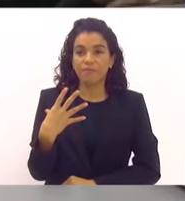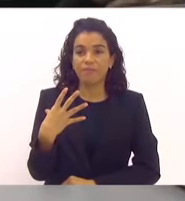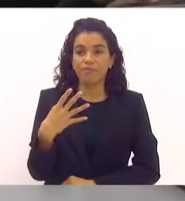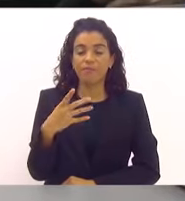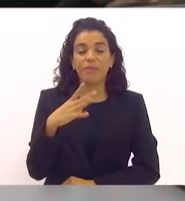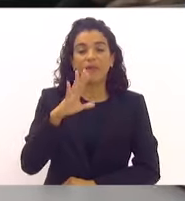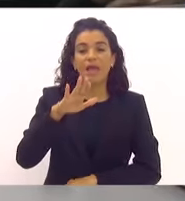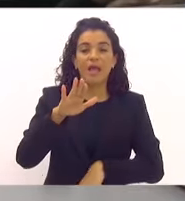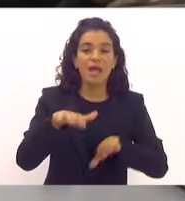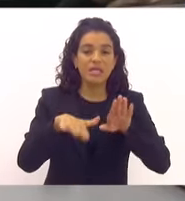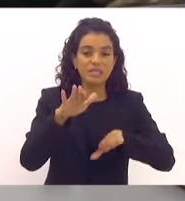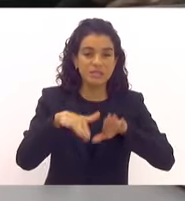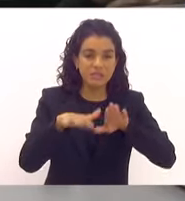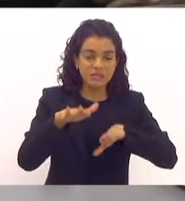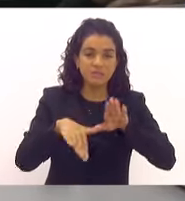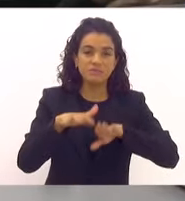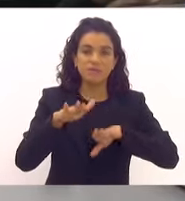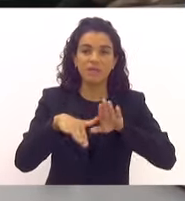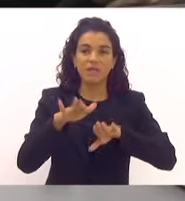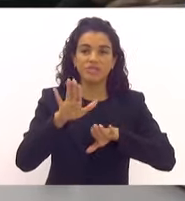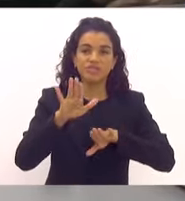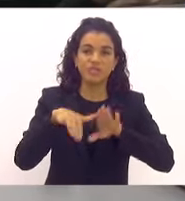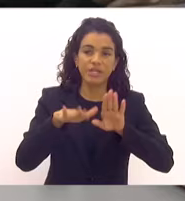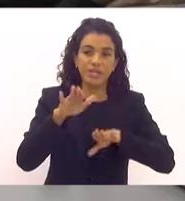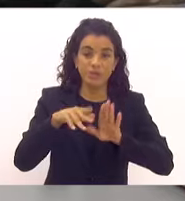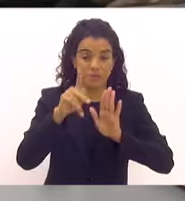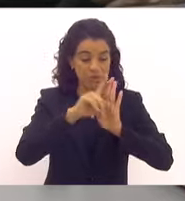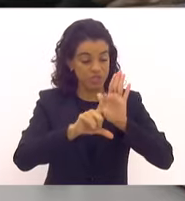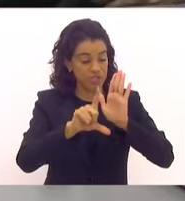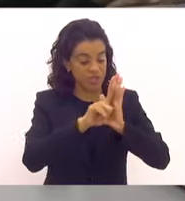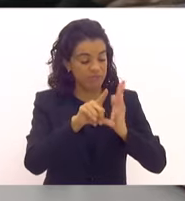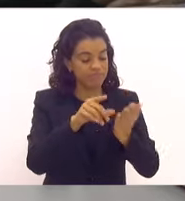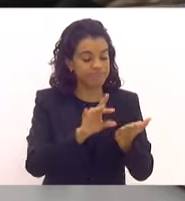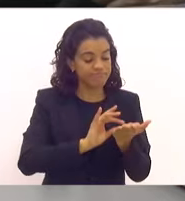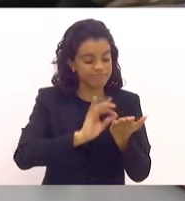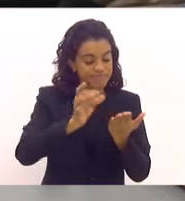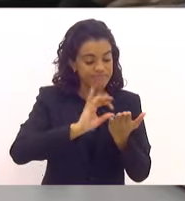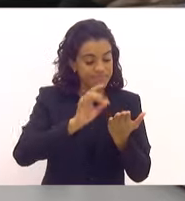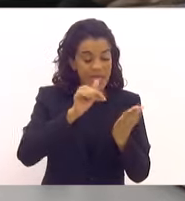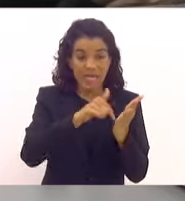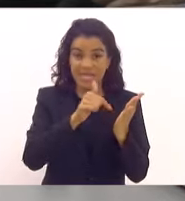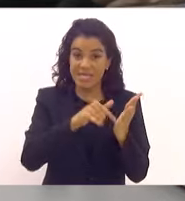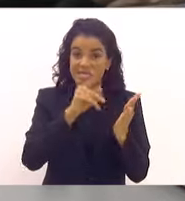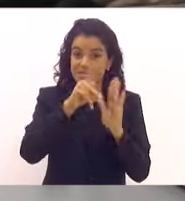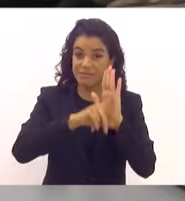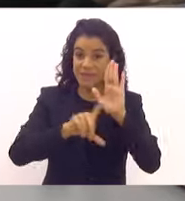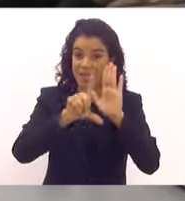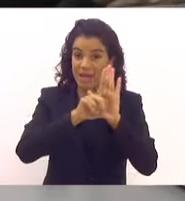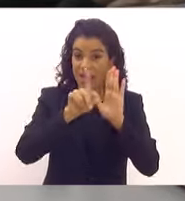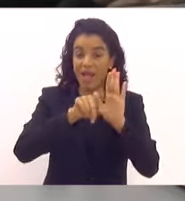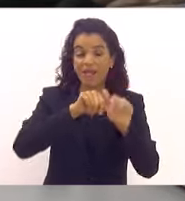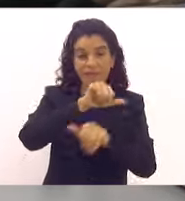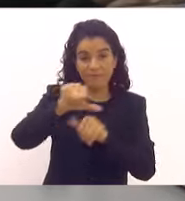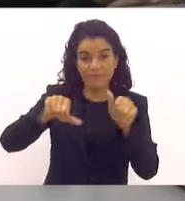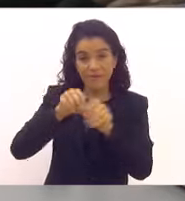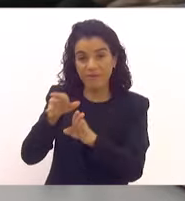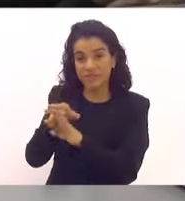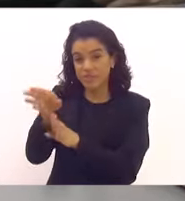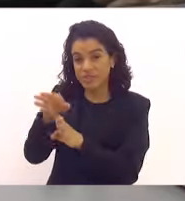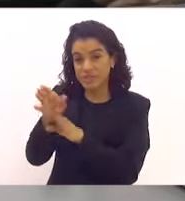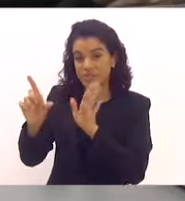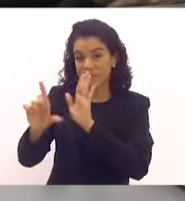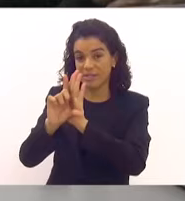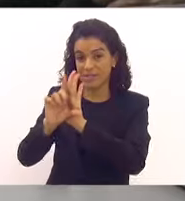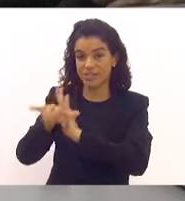pega, presidente Amorim, a gente pega muitas vezes um PL e dizemos, não, esse PL vai virar uma indicação legislativa. Muitas vezes